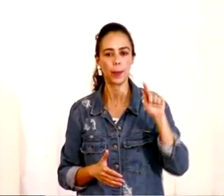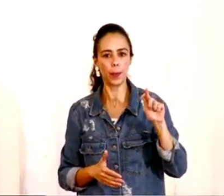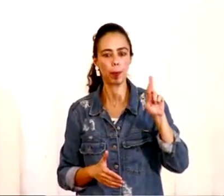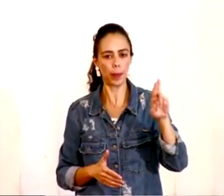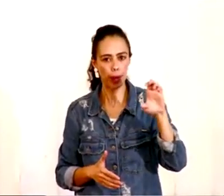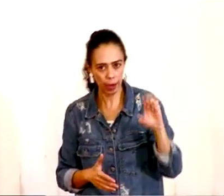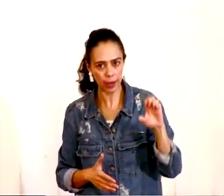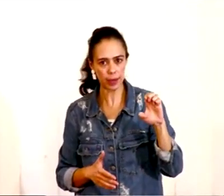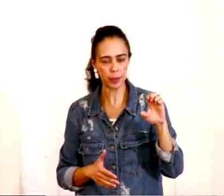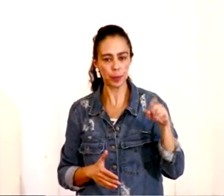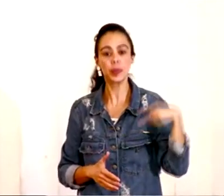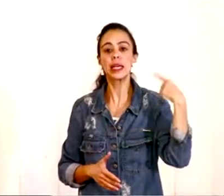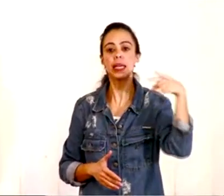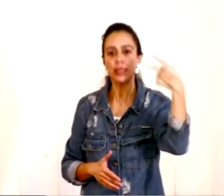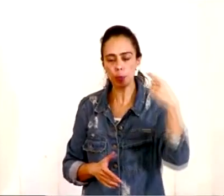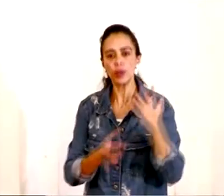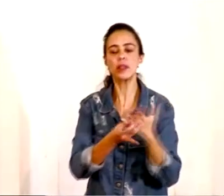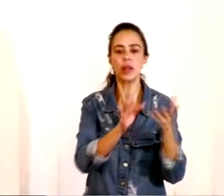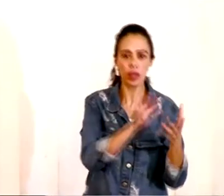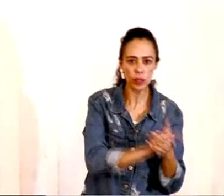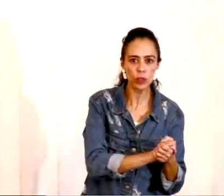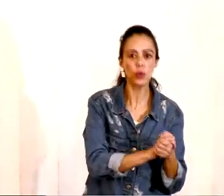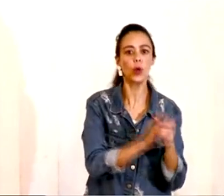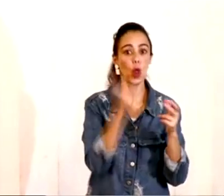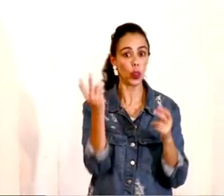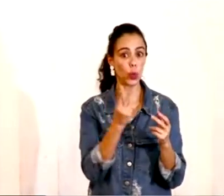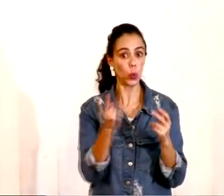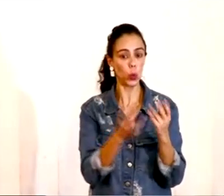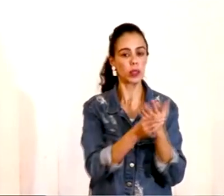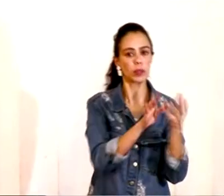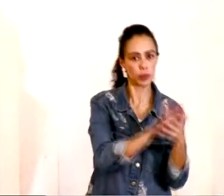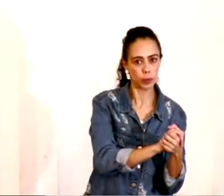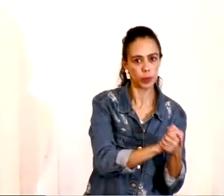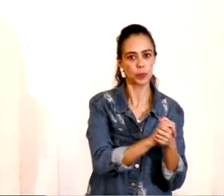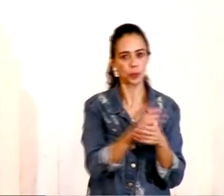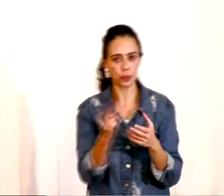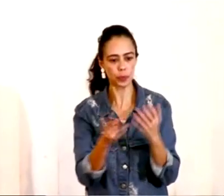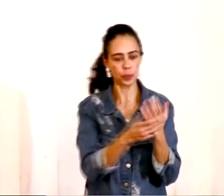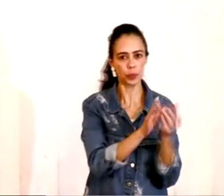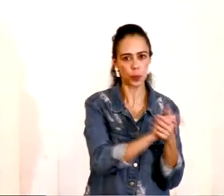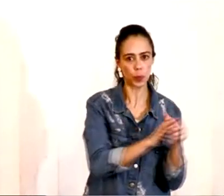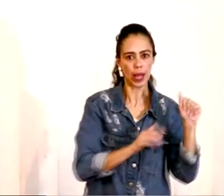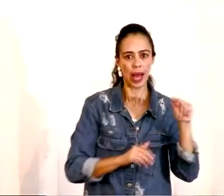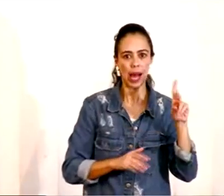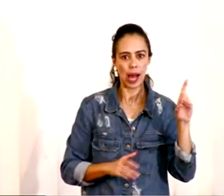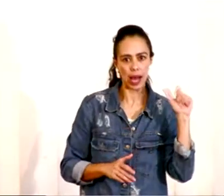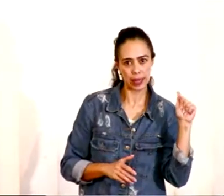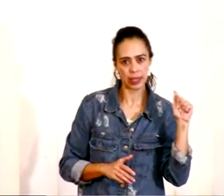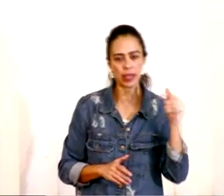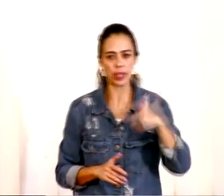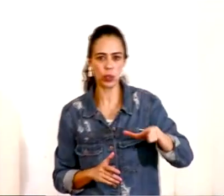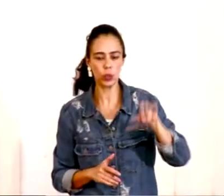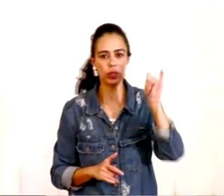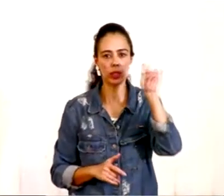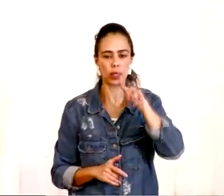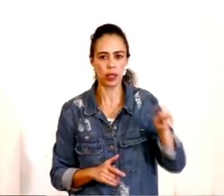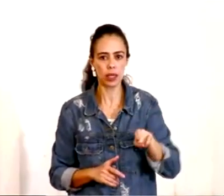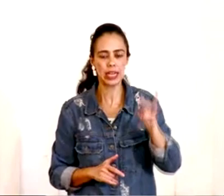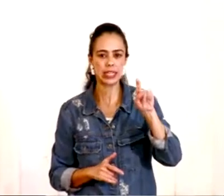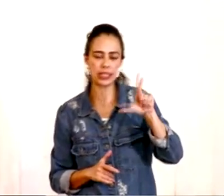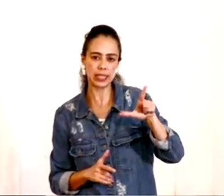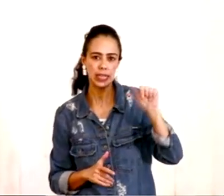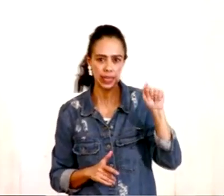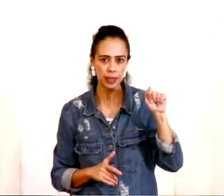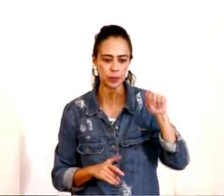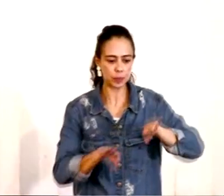esposas. O nome de uma era Ada, a outra se chamava Zilá. Ada deu à luz a Jabal, este foi pai dos que habitam em tendas